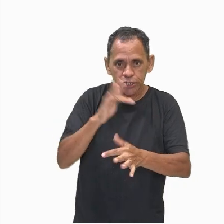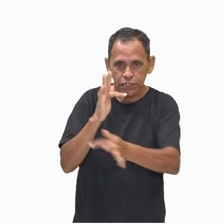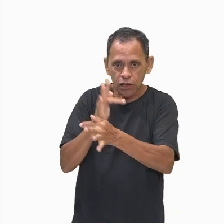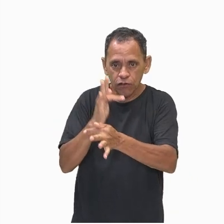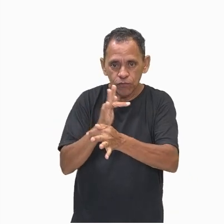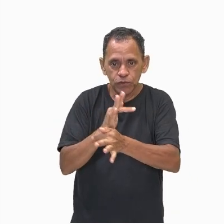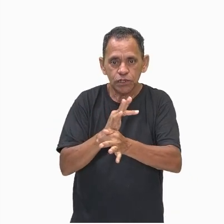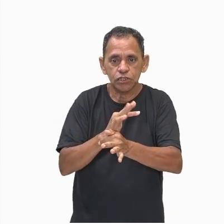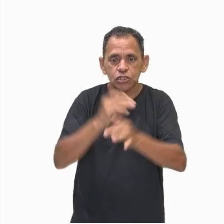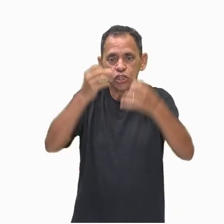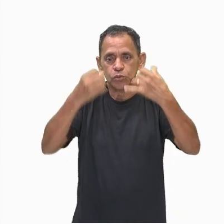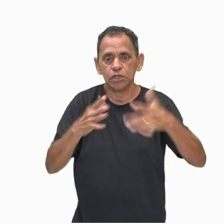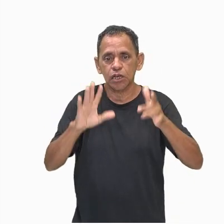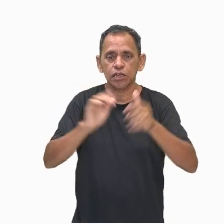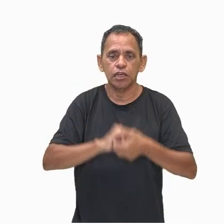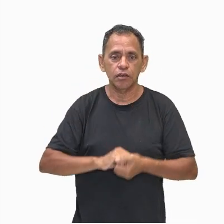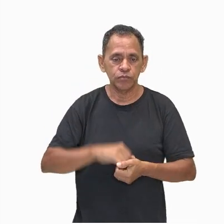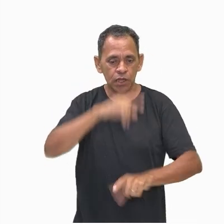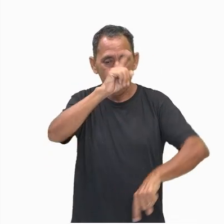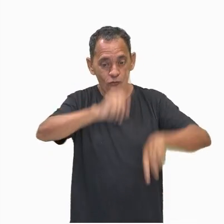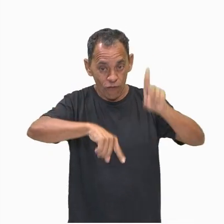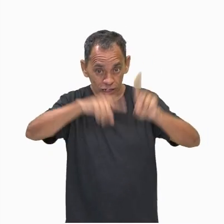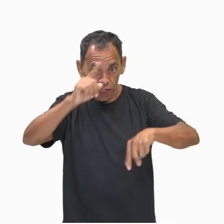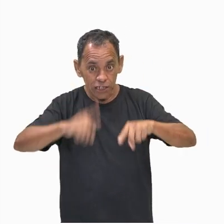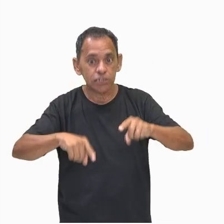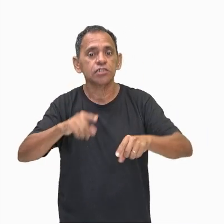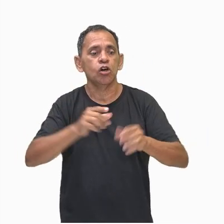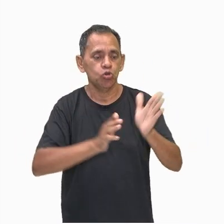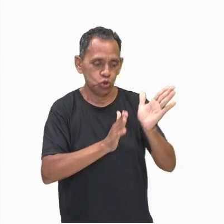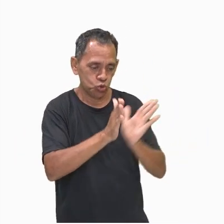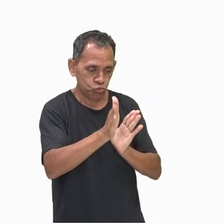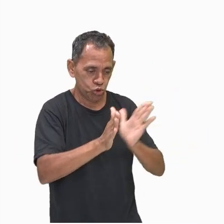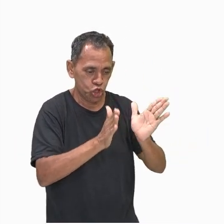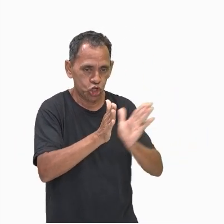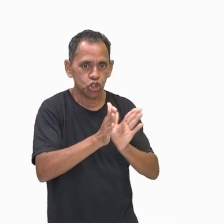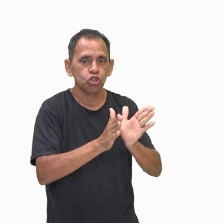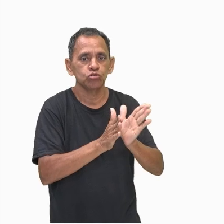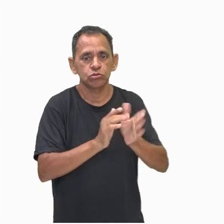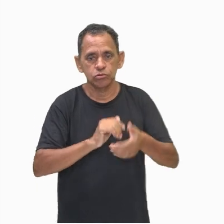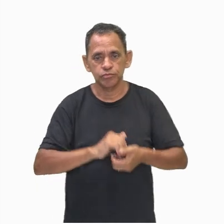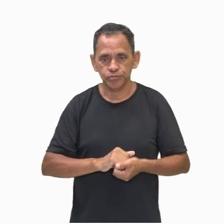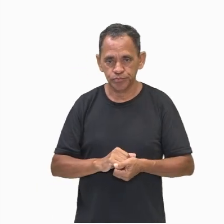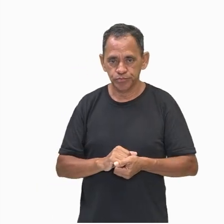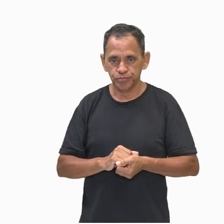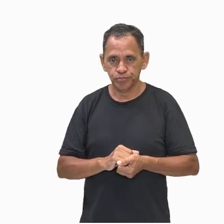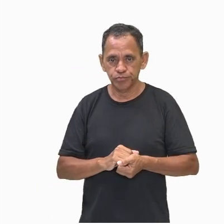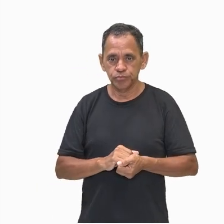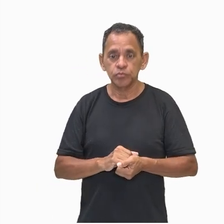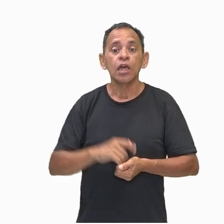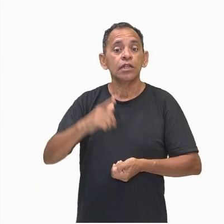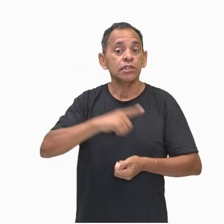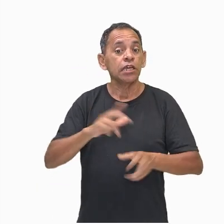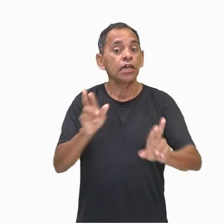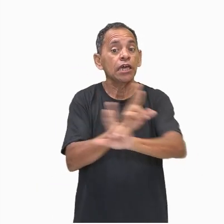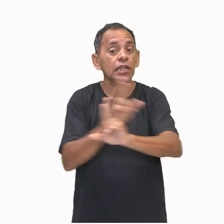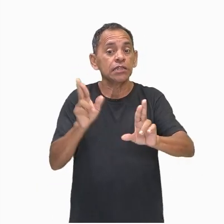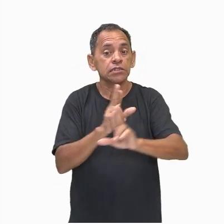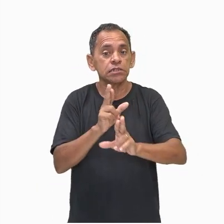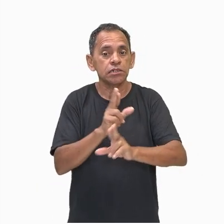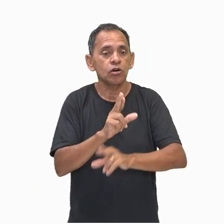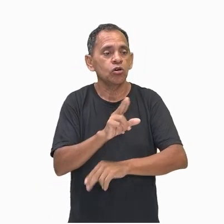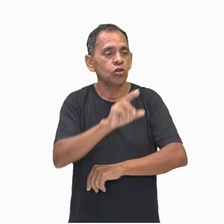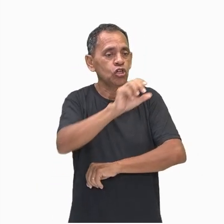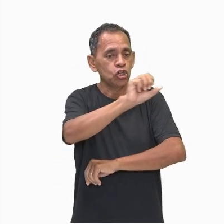taxa da variação temporal do espaço ou seja uma relação entre o espaço